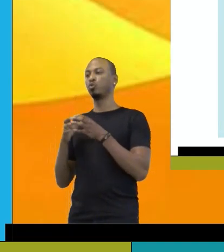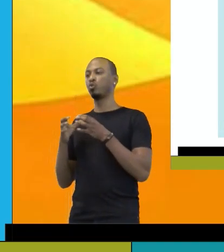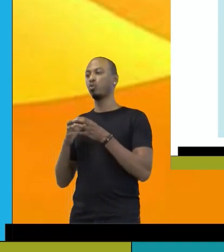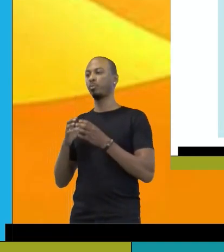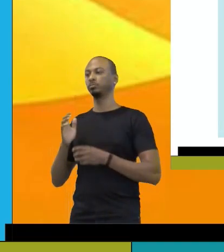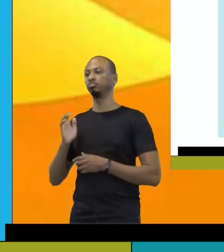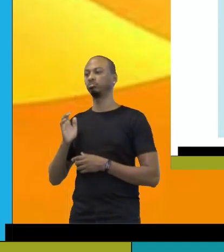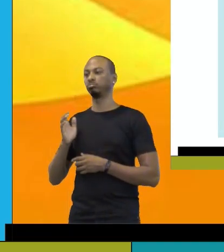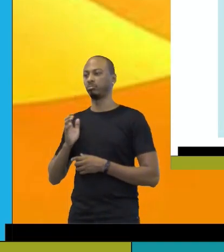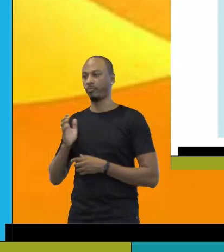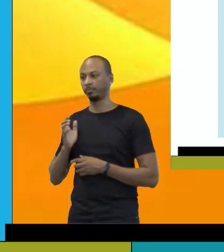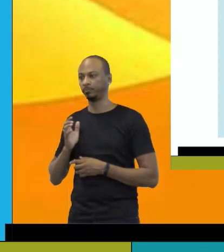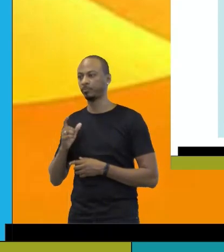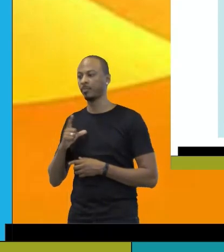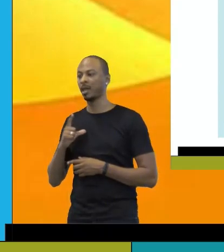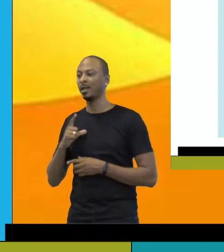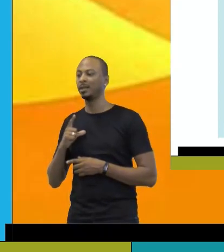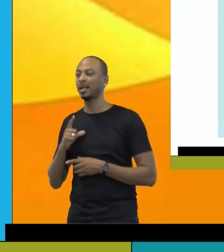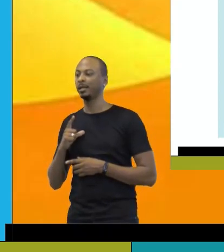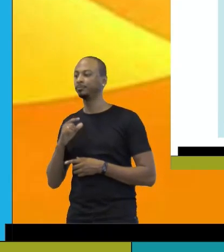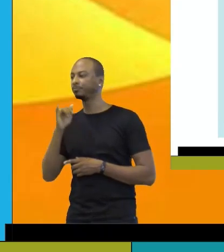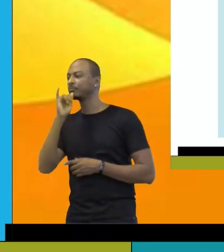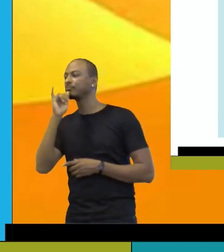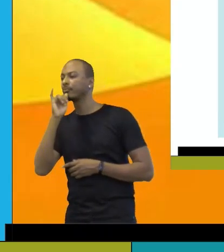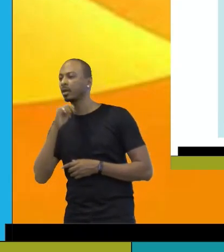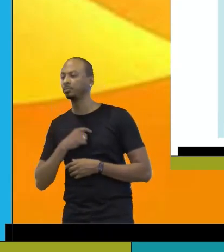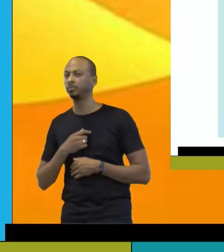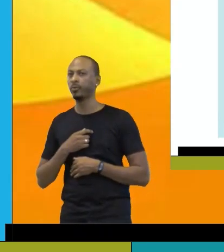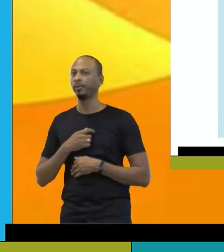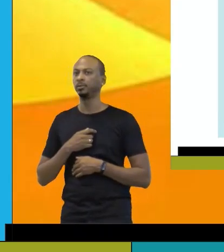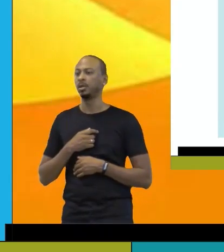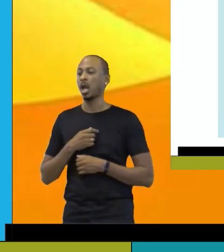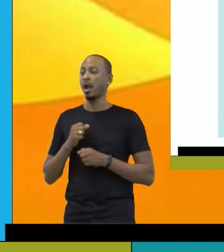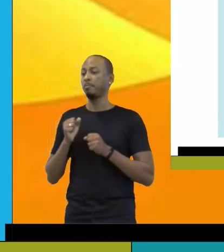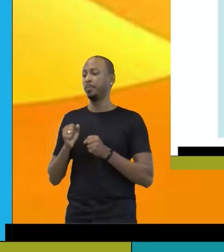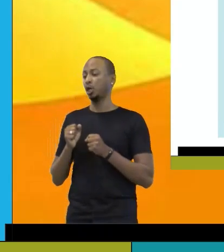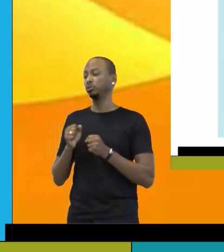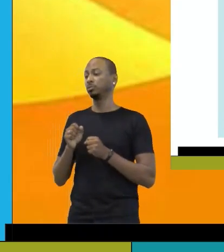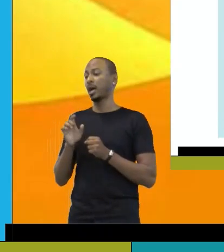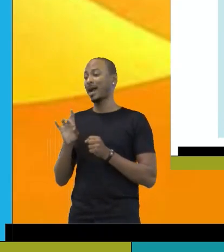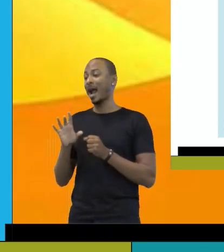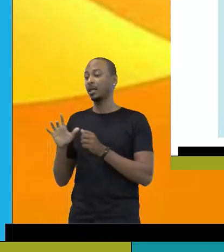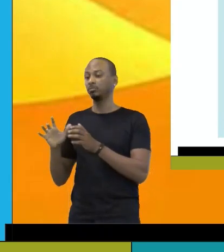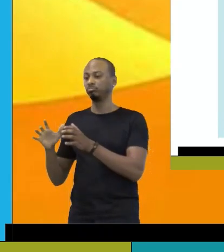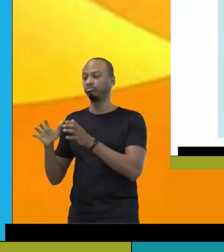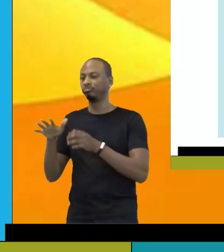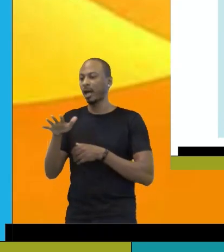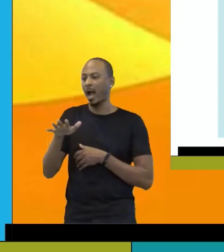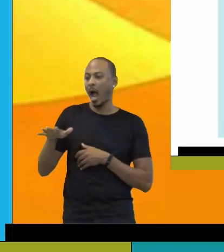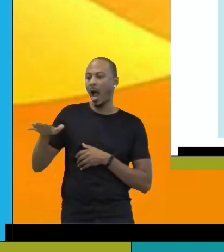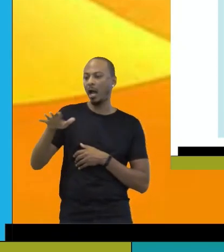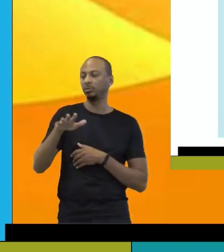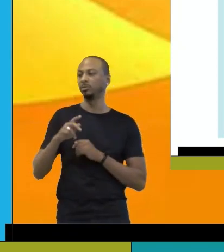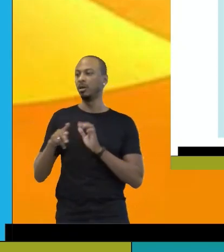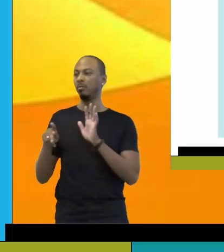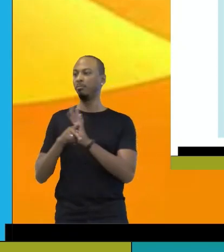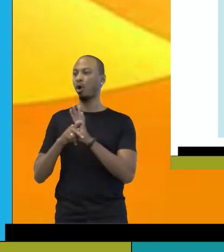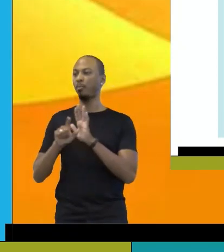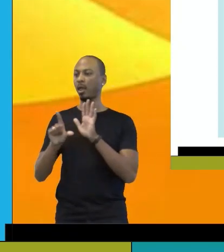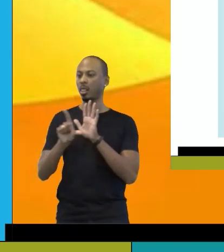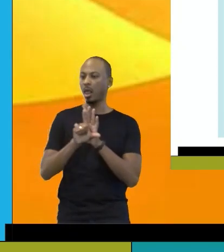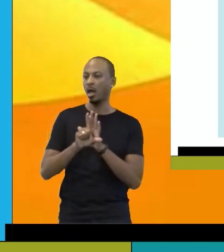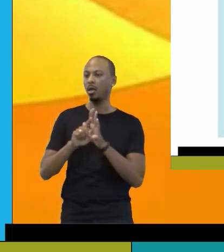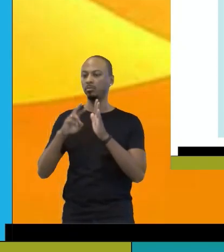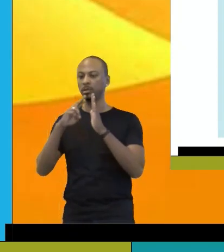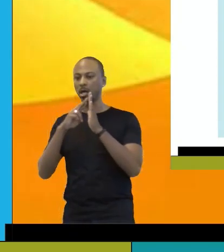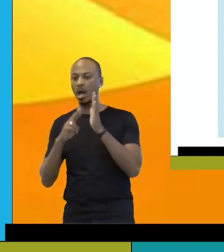que permitia que os territórios tivessem as suas próprias leis, tivessem as suas próprias regras, tivessem os seus